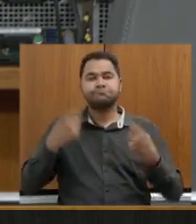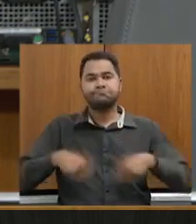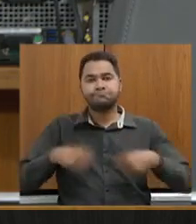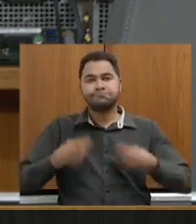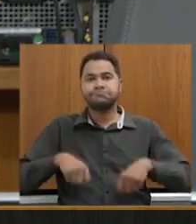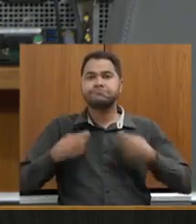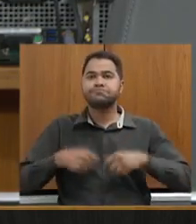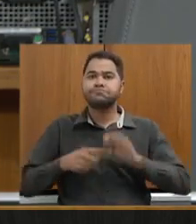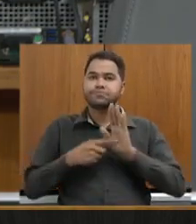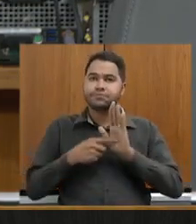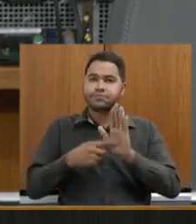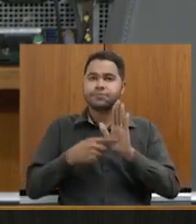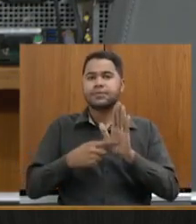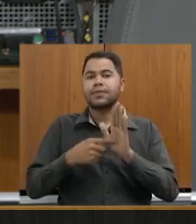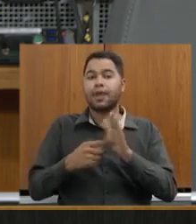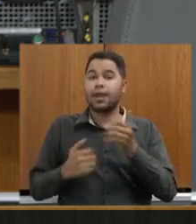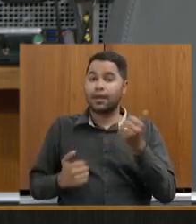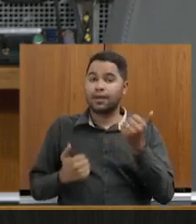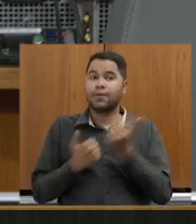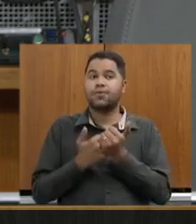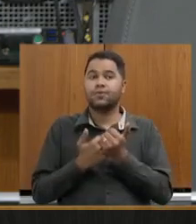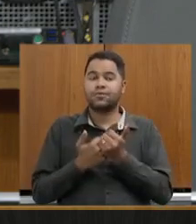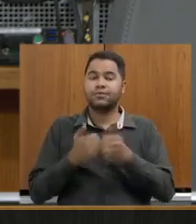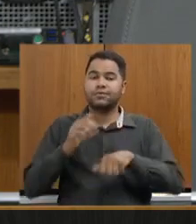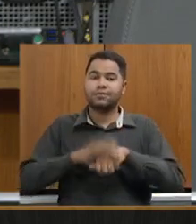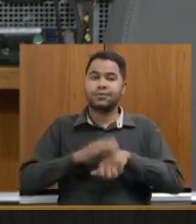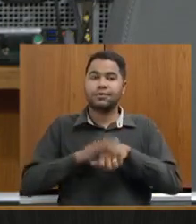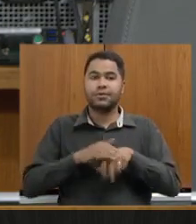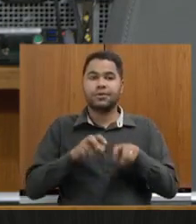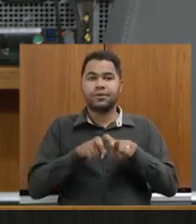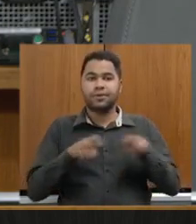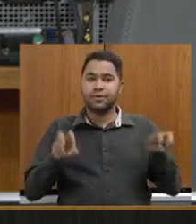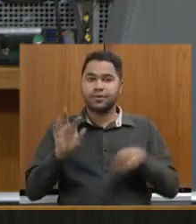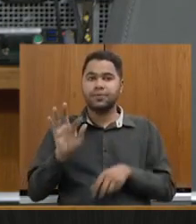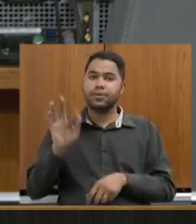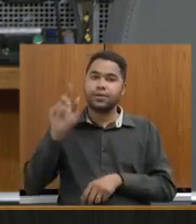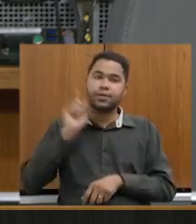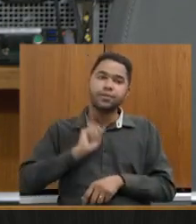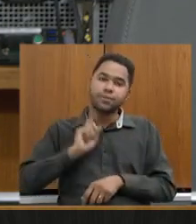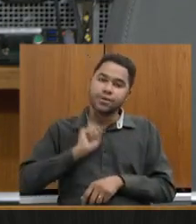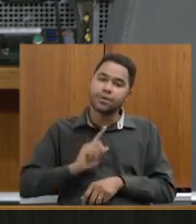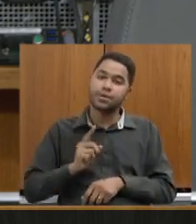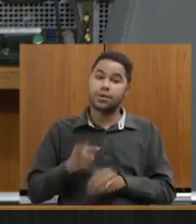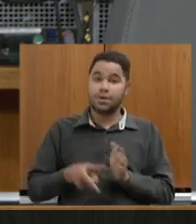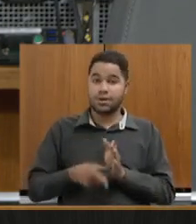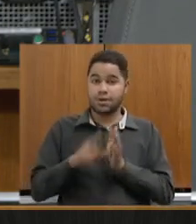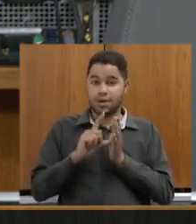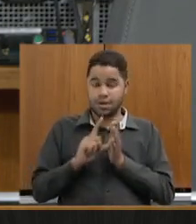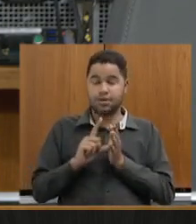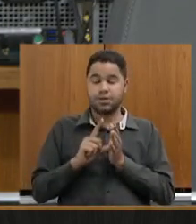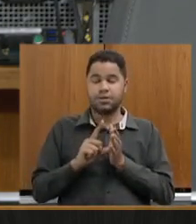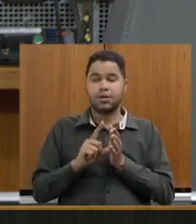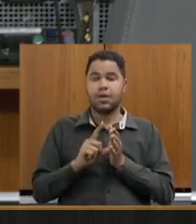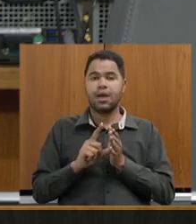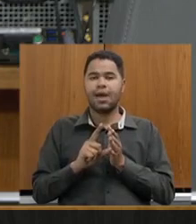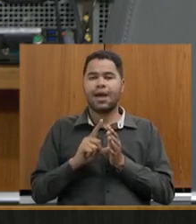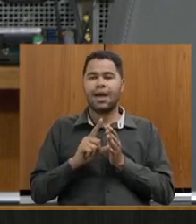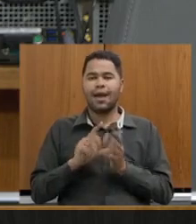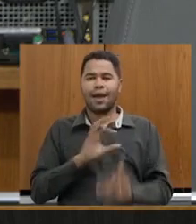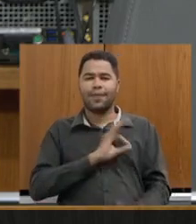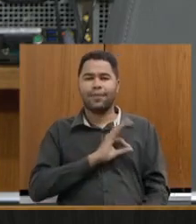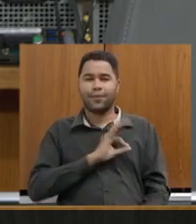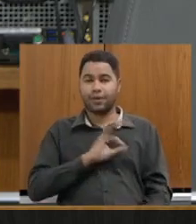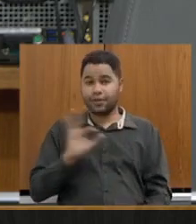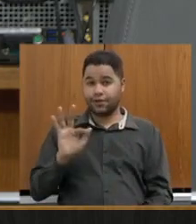da indicação desses recursos pela bancada Federal mineira antes a polícia militar recebia antes de